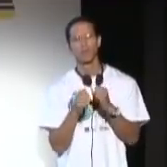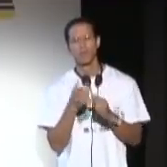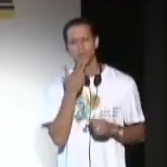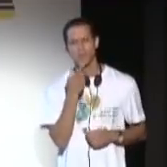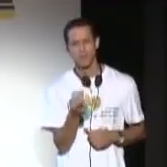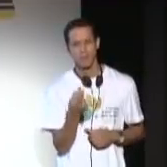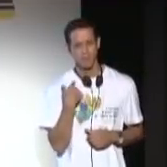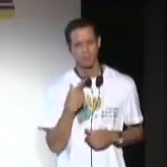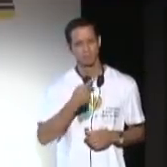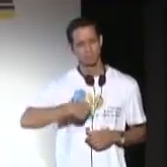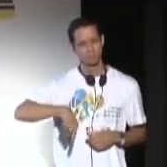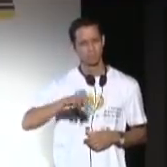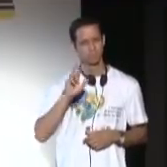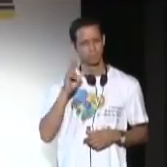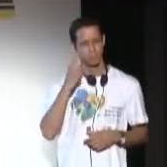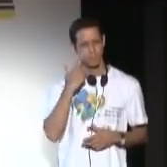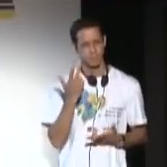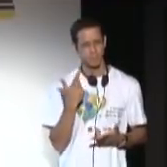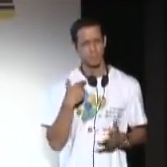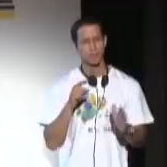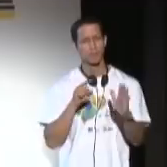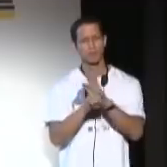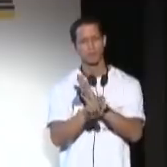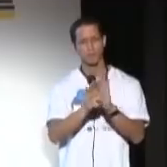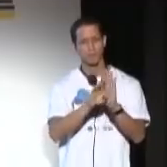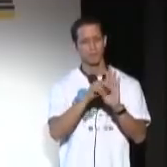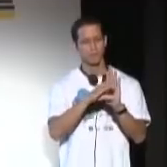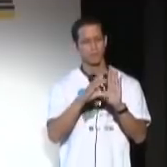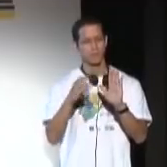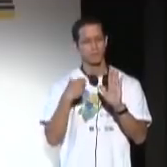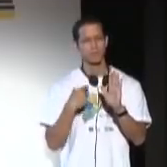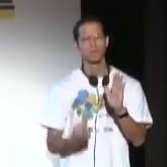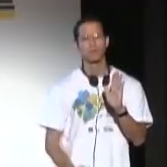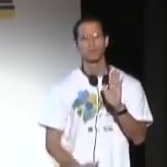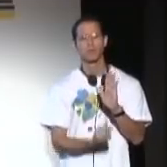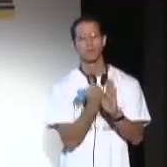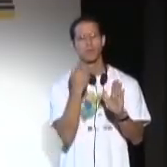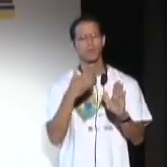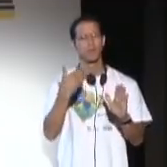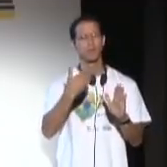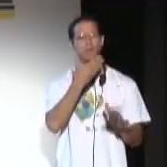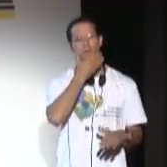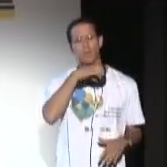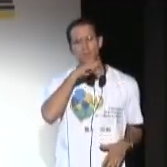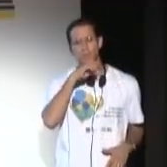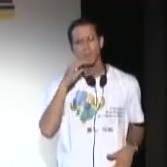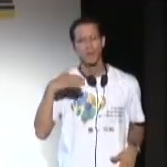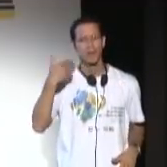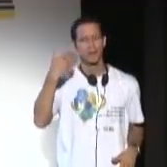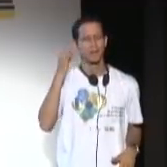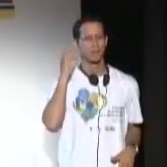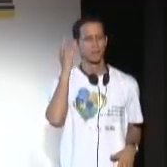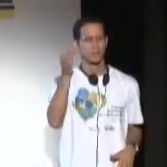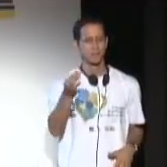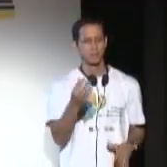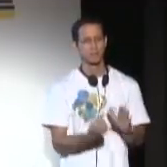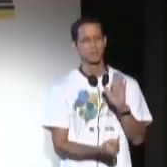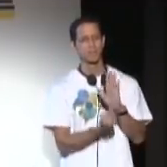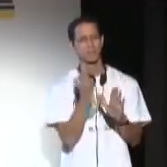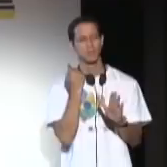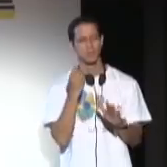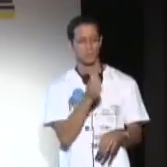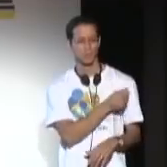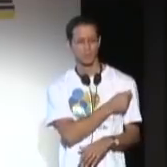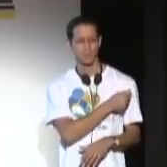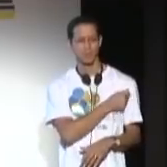Então, a minha pergunta frente à BNCC é esse. Que perguntas nos farão os pais do futuro? Que perguntas nos farão